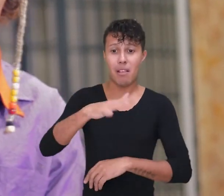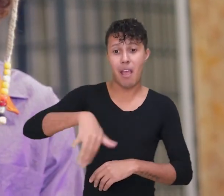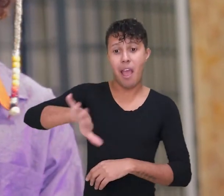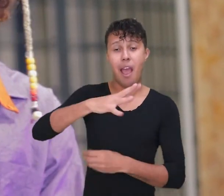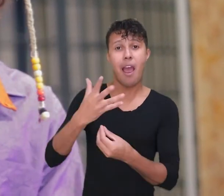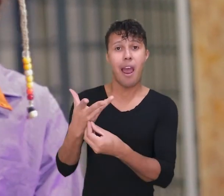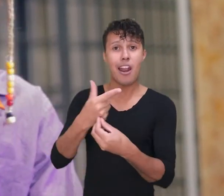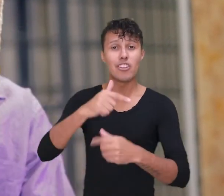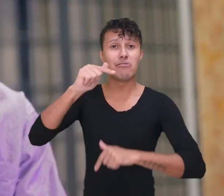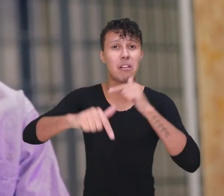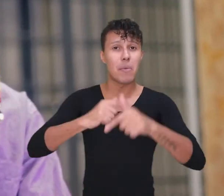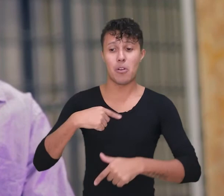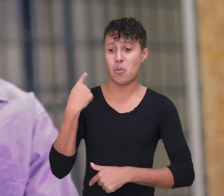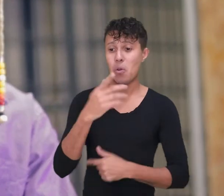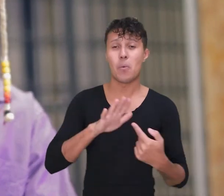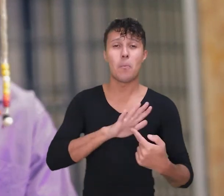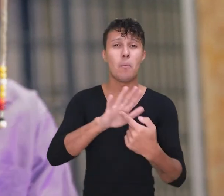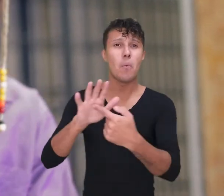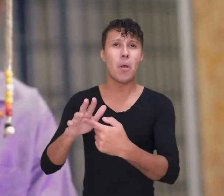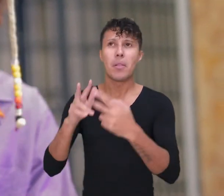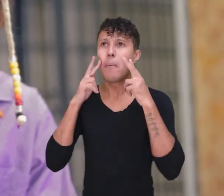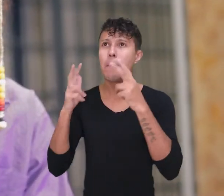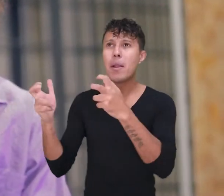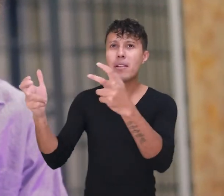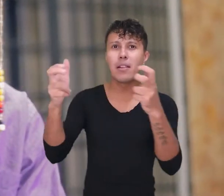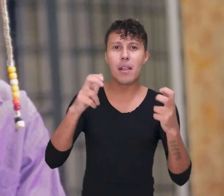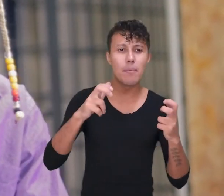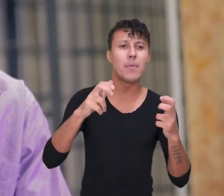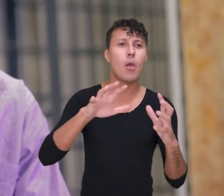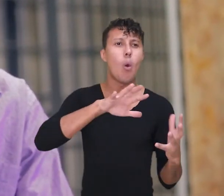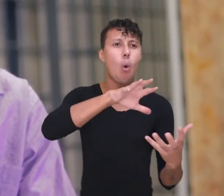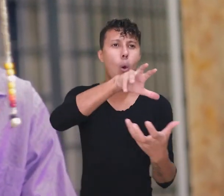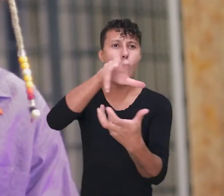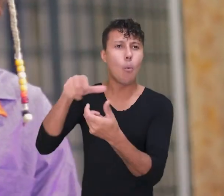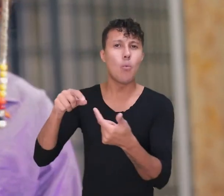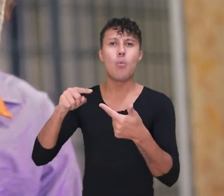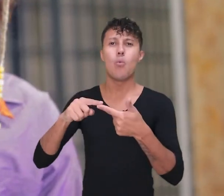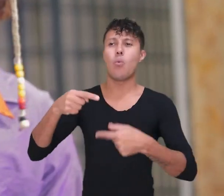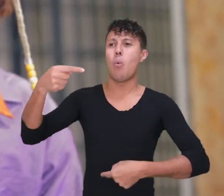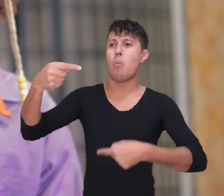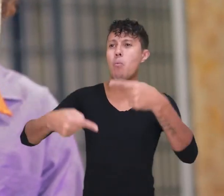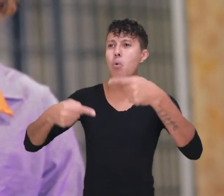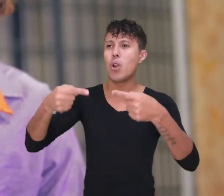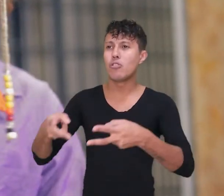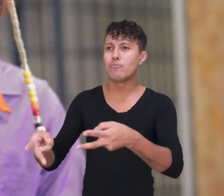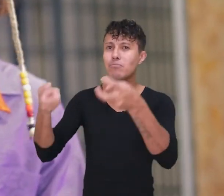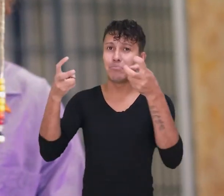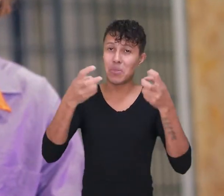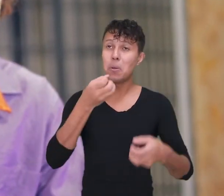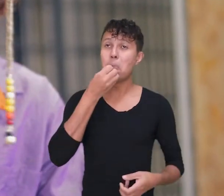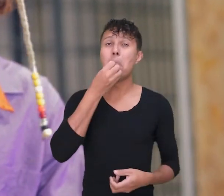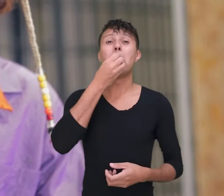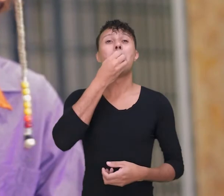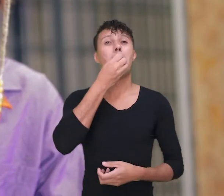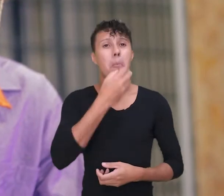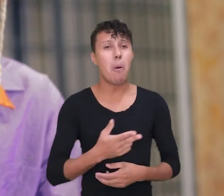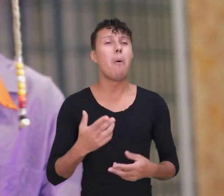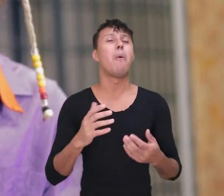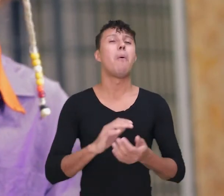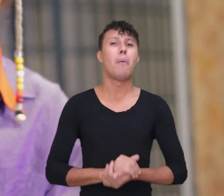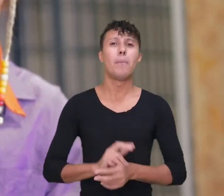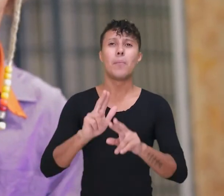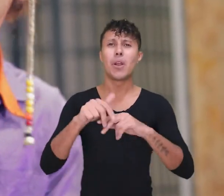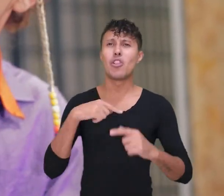reflete totalmente a nossa visão de mundo, o nosso viés político... E que bom, né? E que a gente